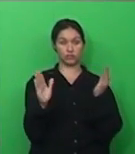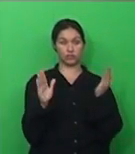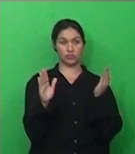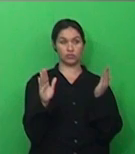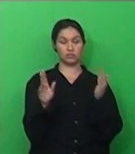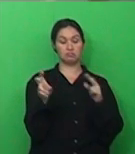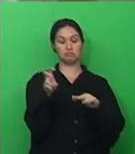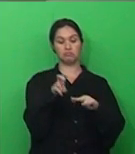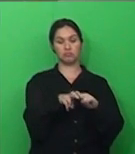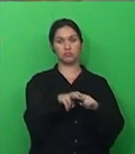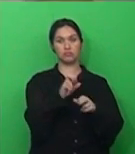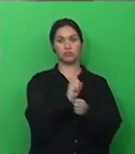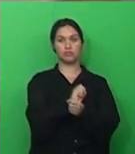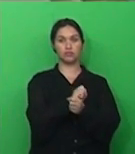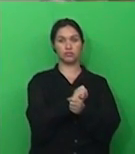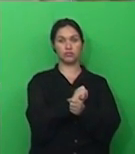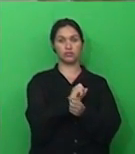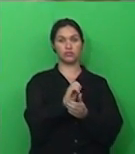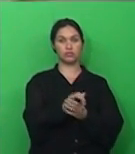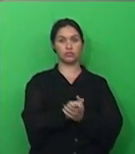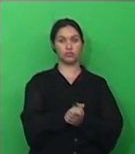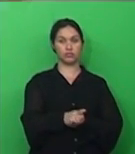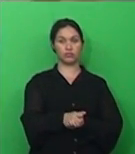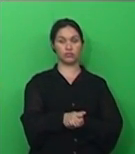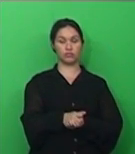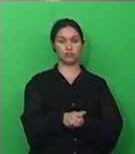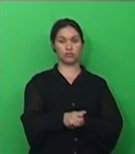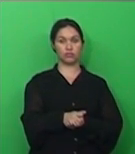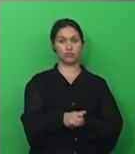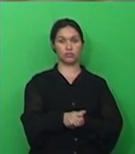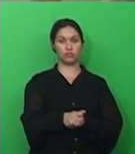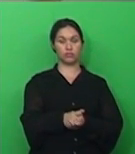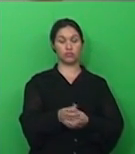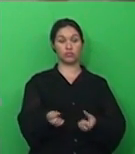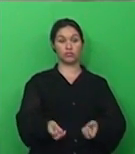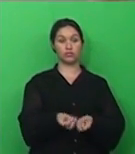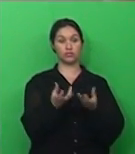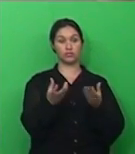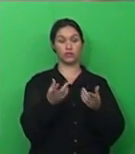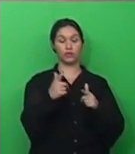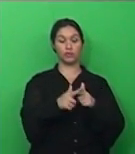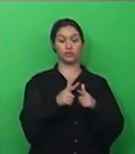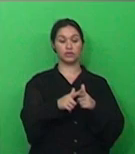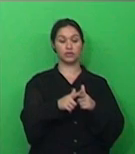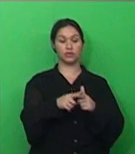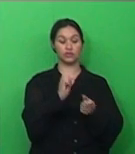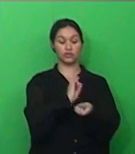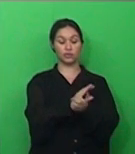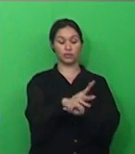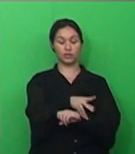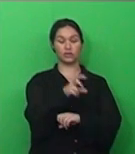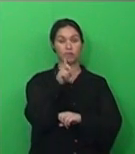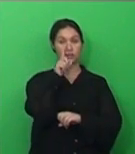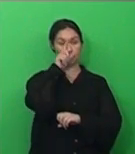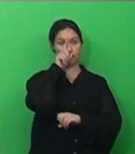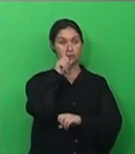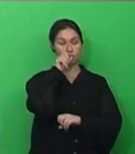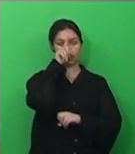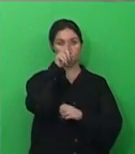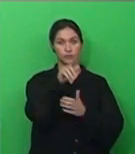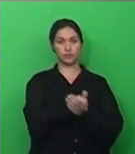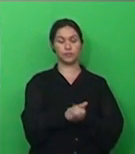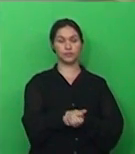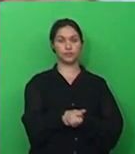Cristo Redentor, que mataram duas pessoas ali na frente. Né? Então, é perigoso, e não só ali, em outros bairros também. Por sinal, em toda a cidade está perigoso.